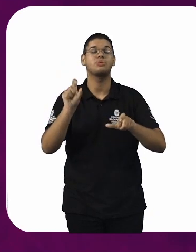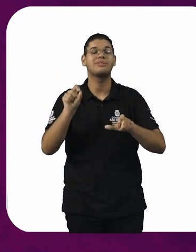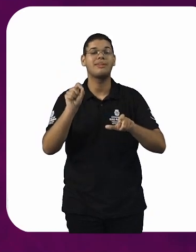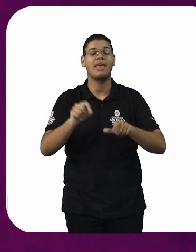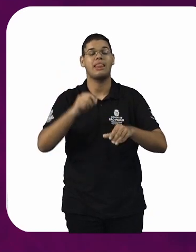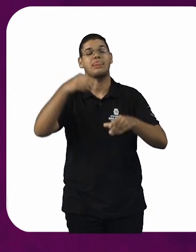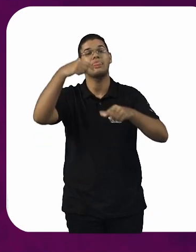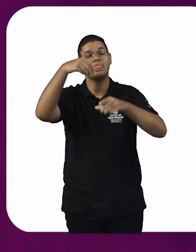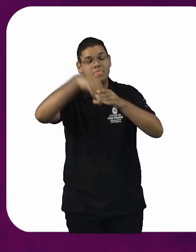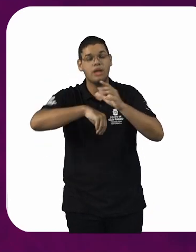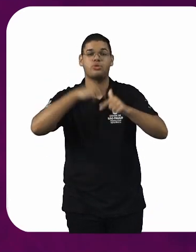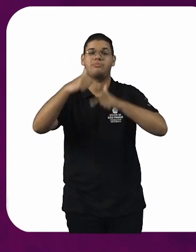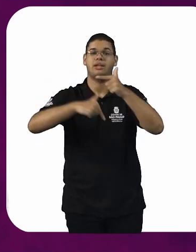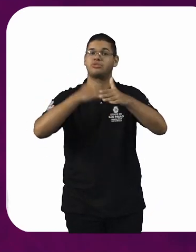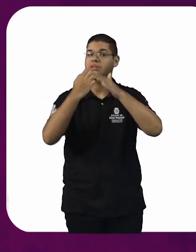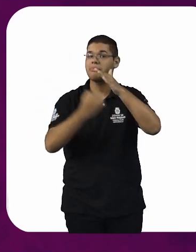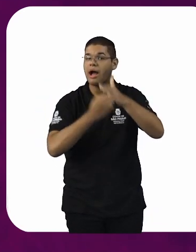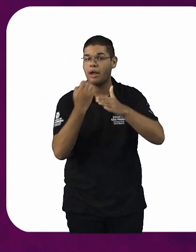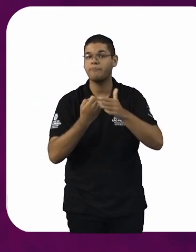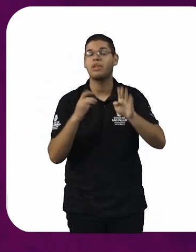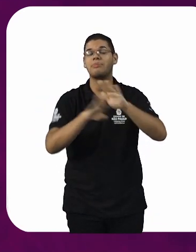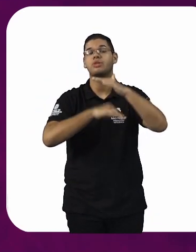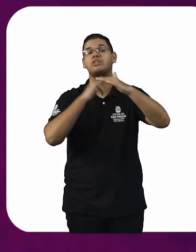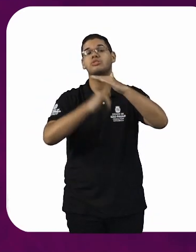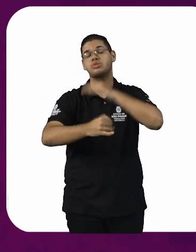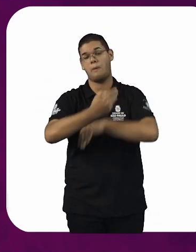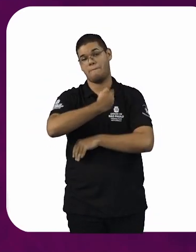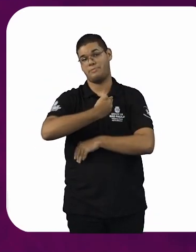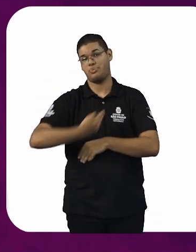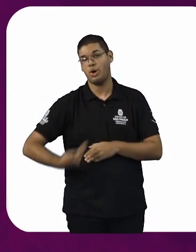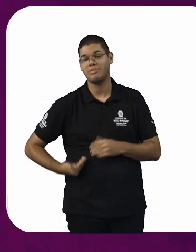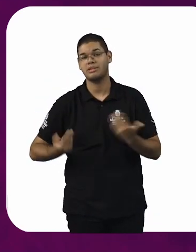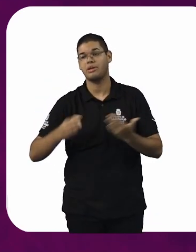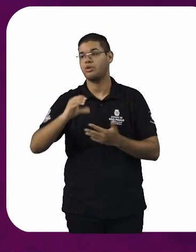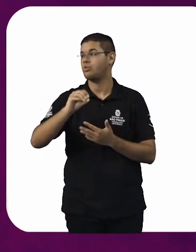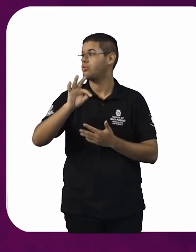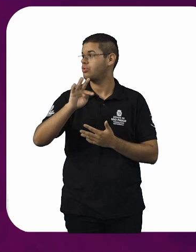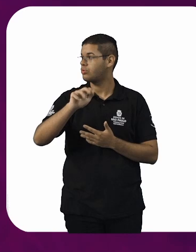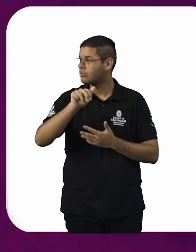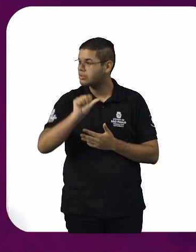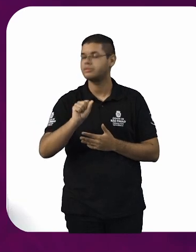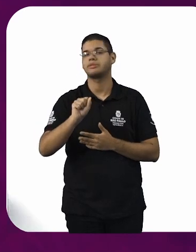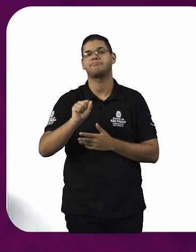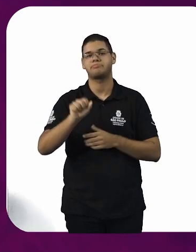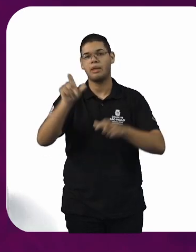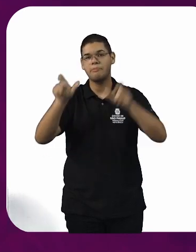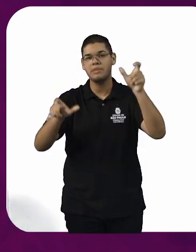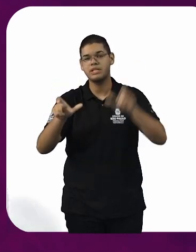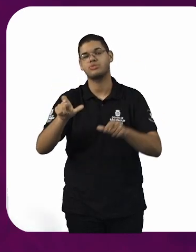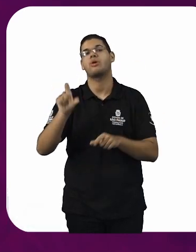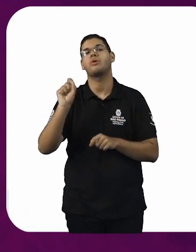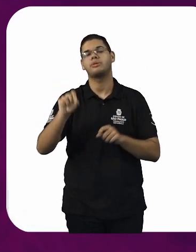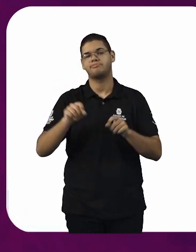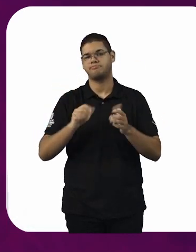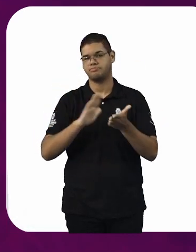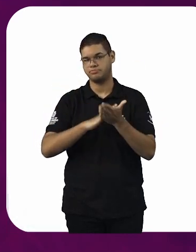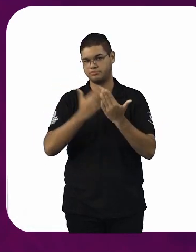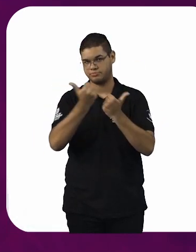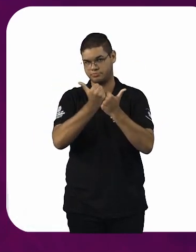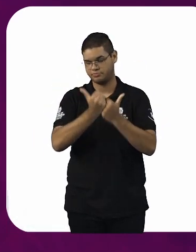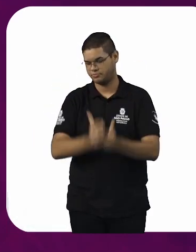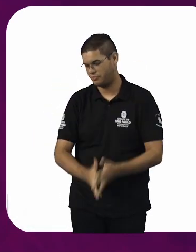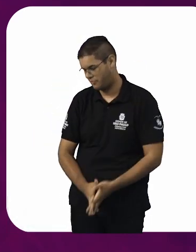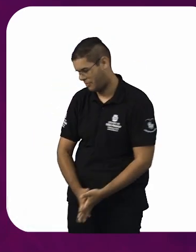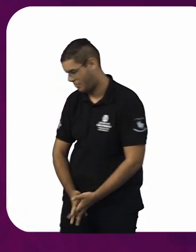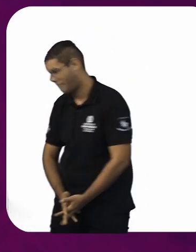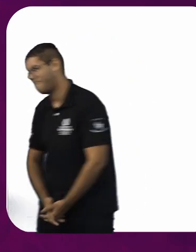de trabalho, numa instituição pública, né? Cotas para essas pessoas dos concursos públicos, o